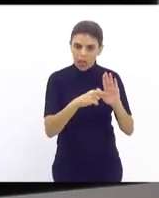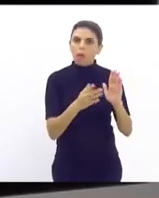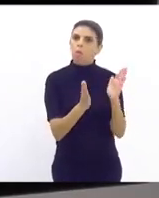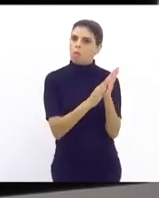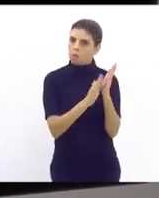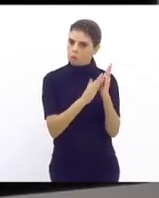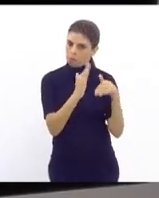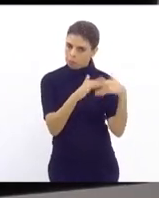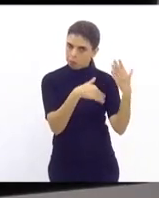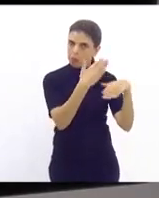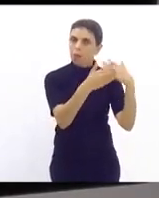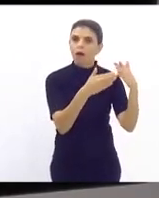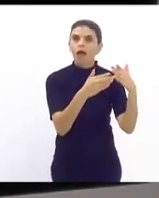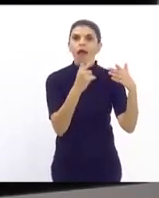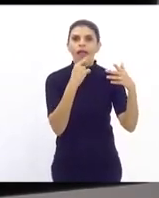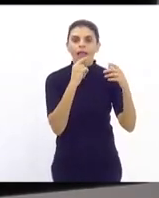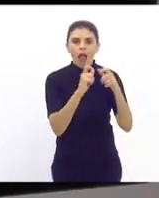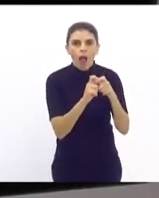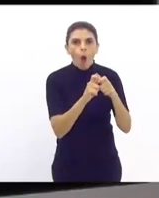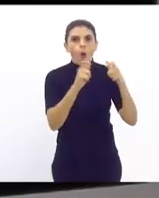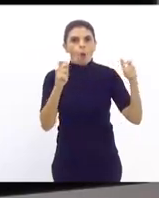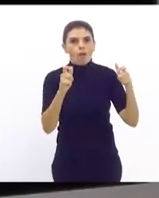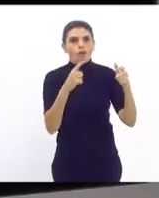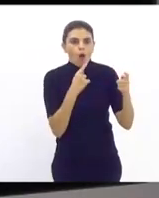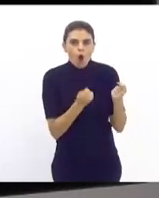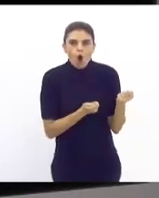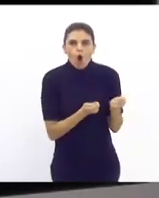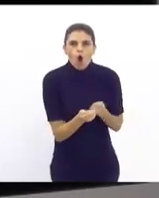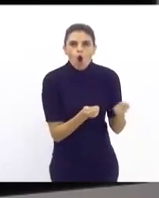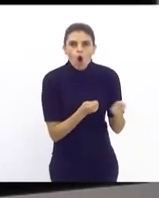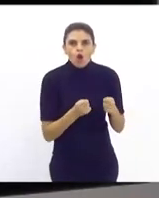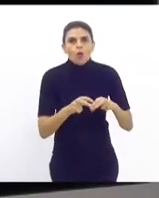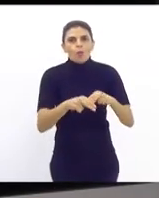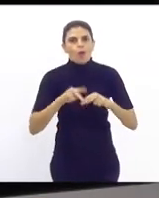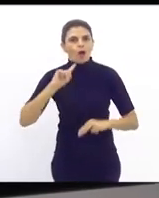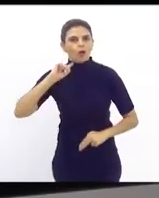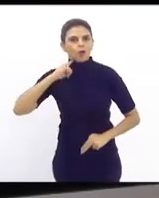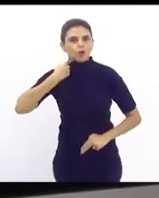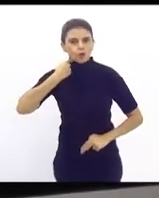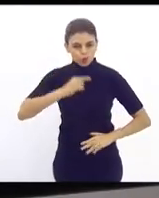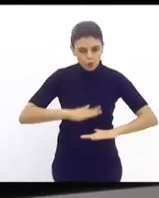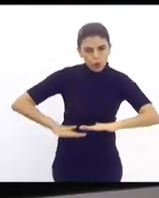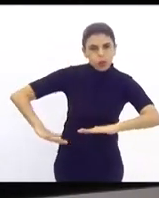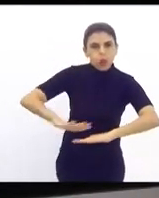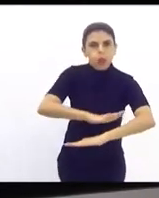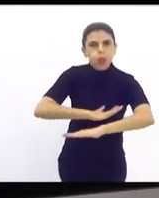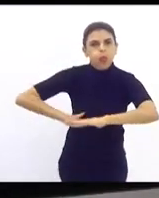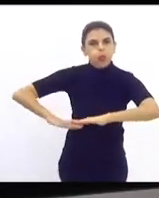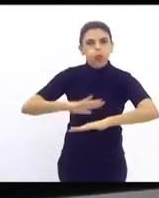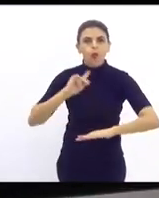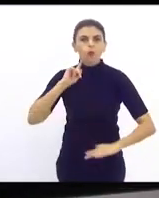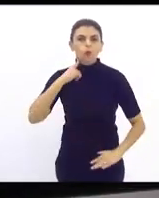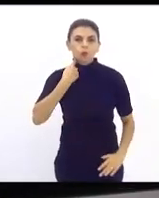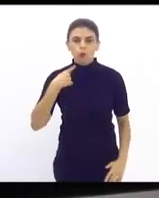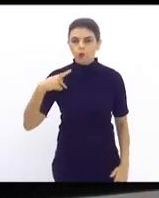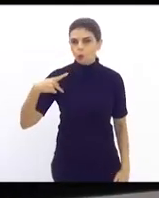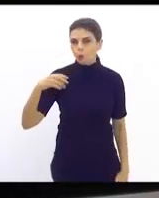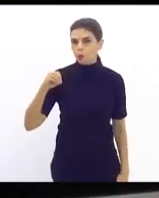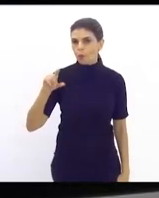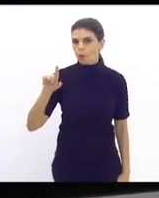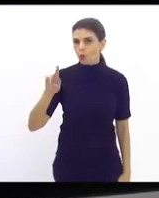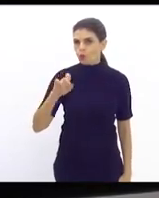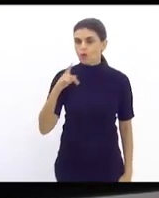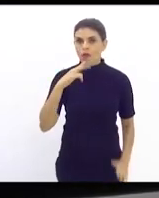é ampliar o controle sobre a poluição, criar normas mais rigorosas para evitar a